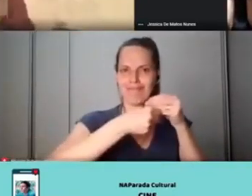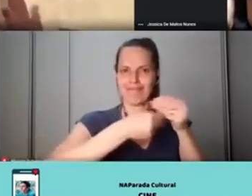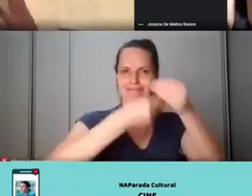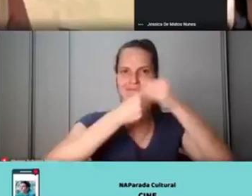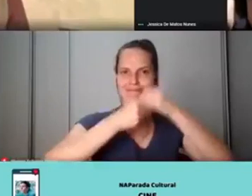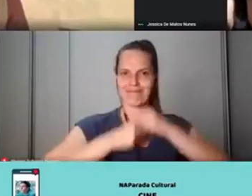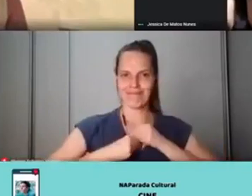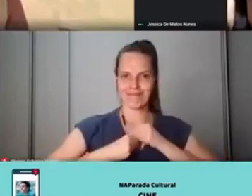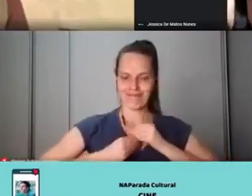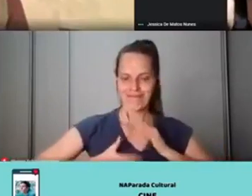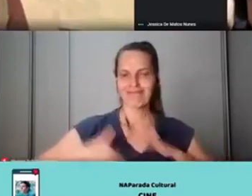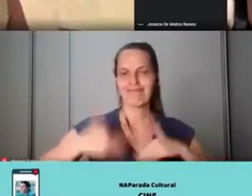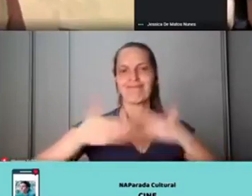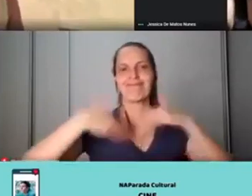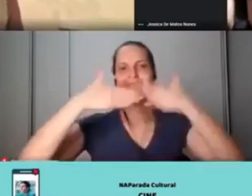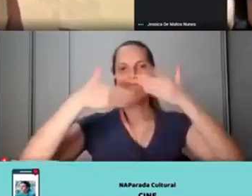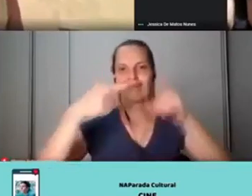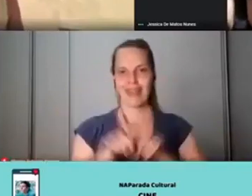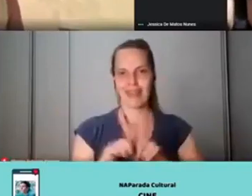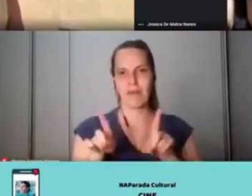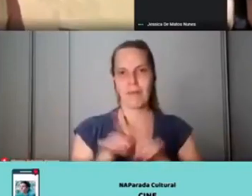assim. Então,